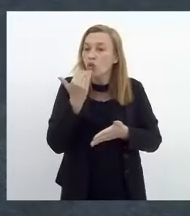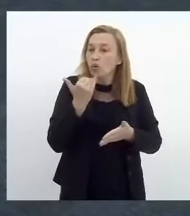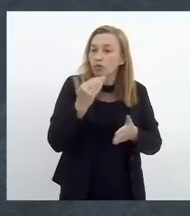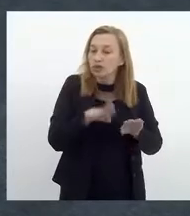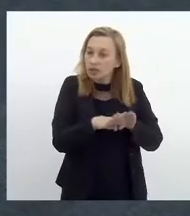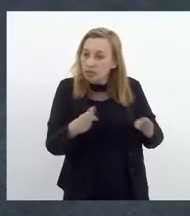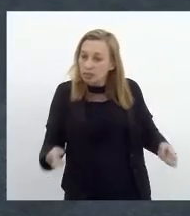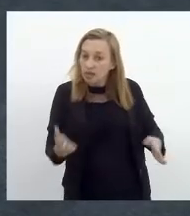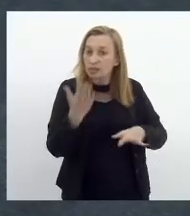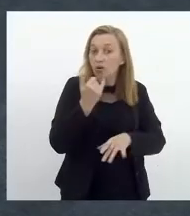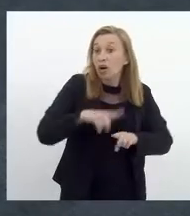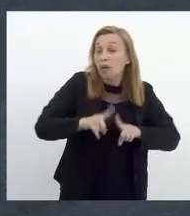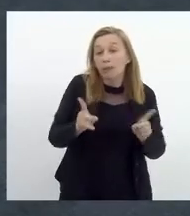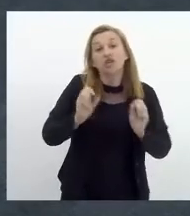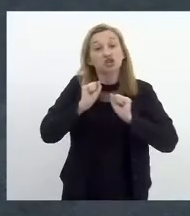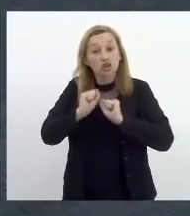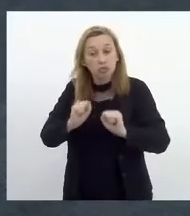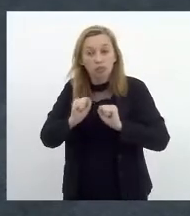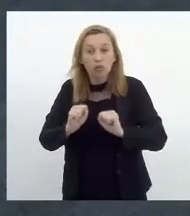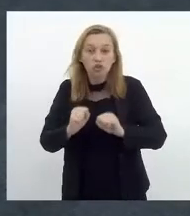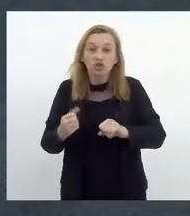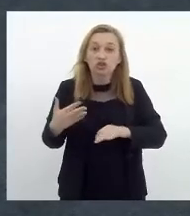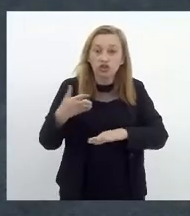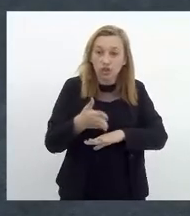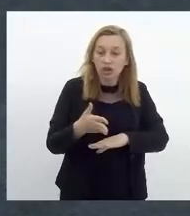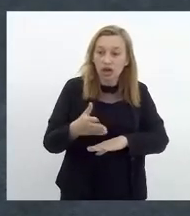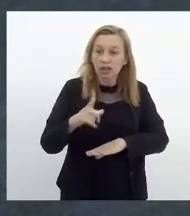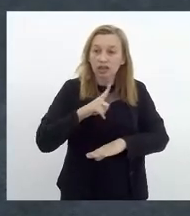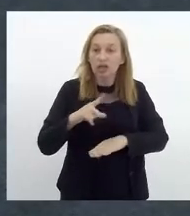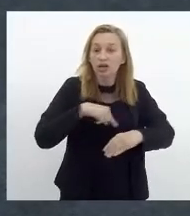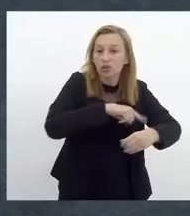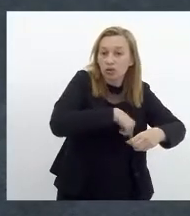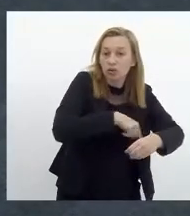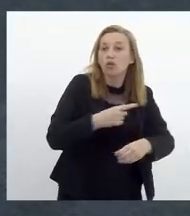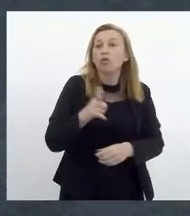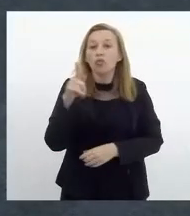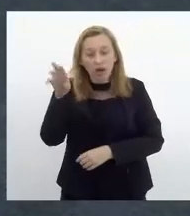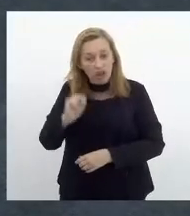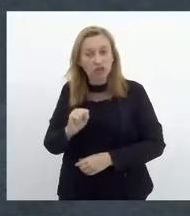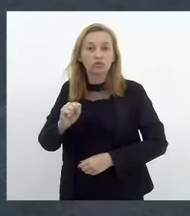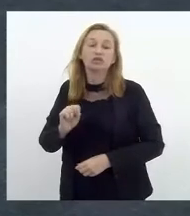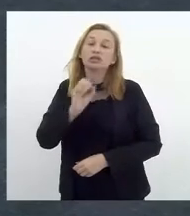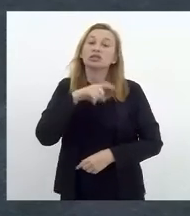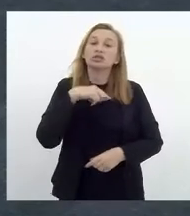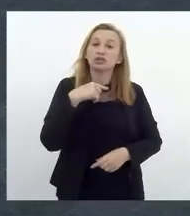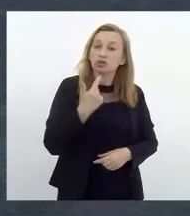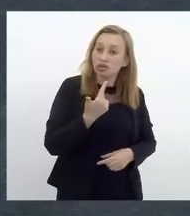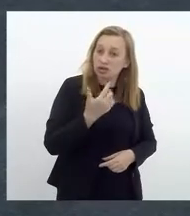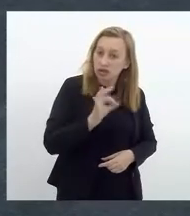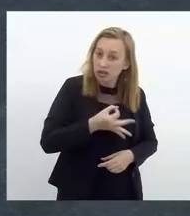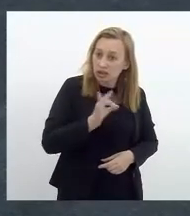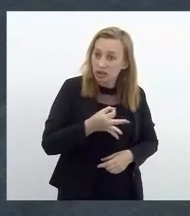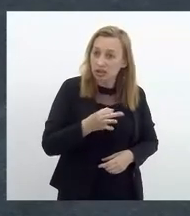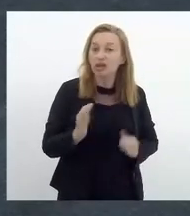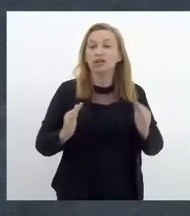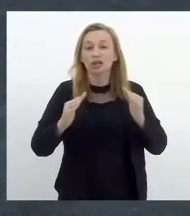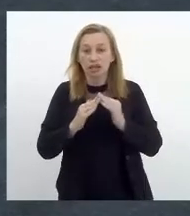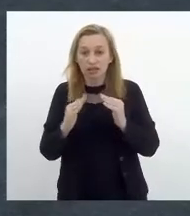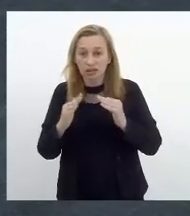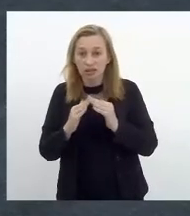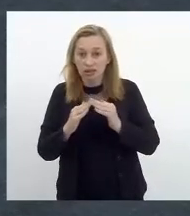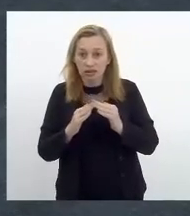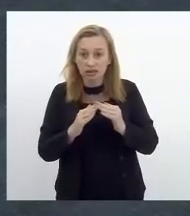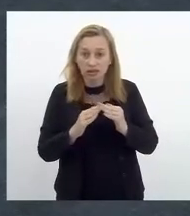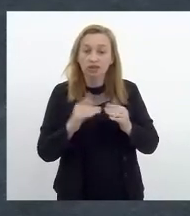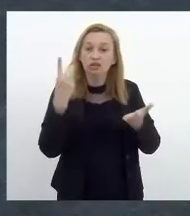para comer, mas que possa chegar a ter o gás de cozinha. Então, sem dúvida nenhuma, essa casa